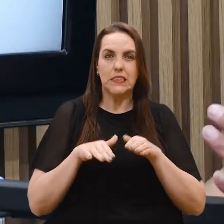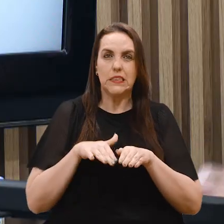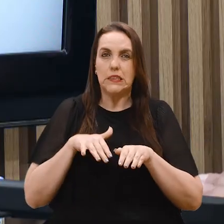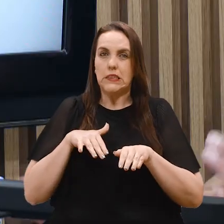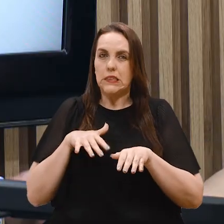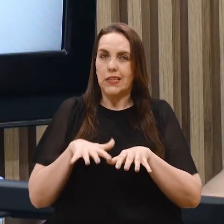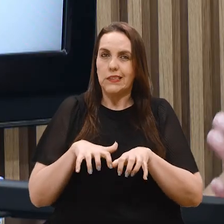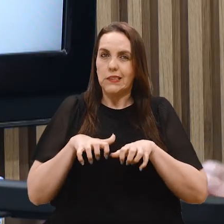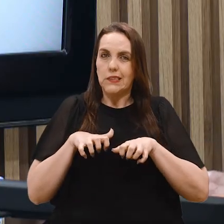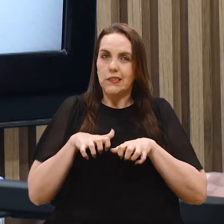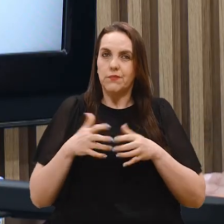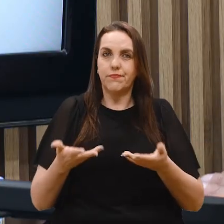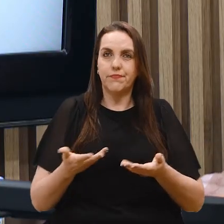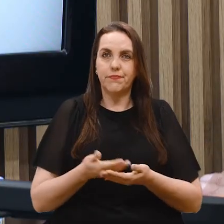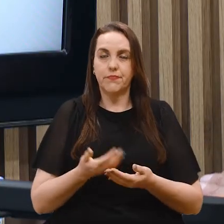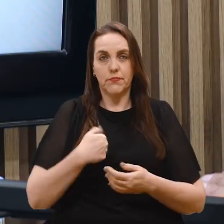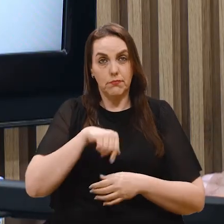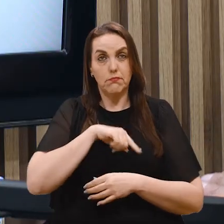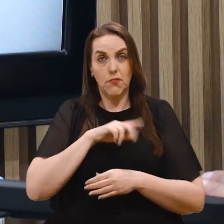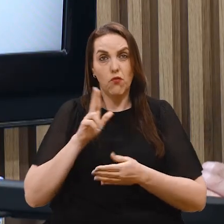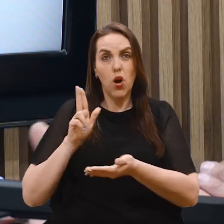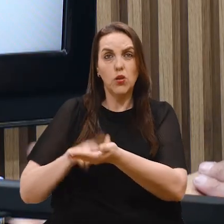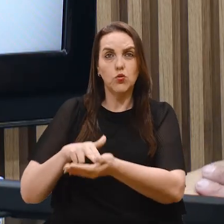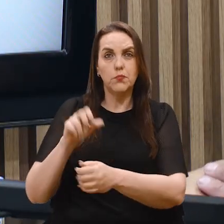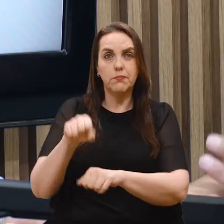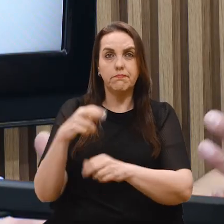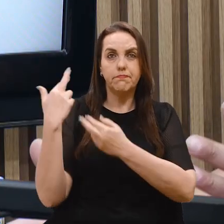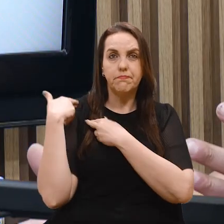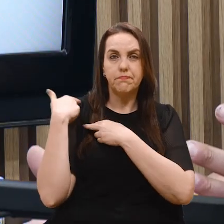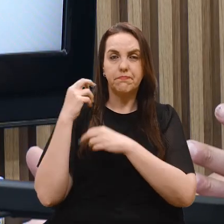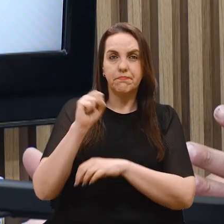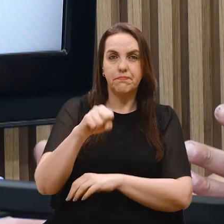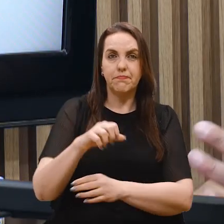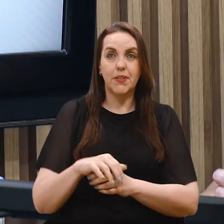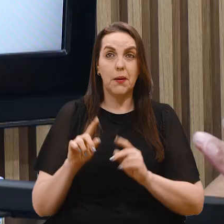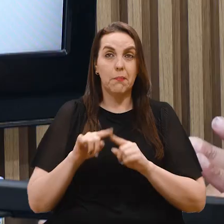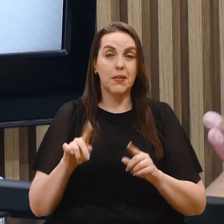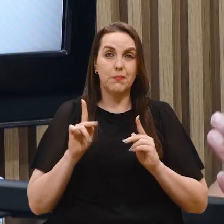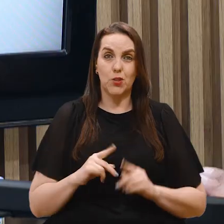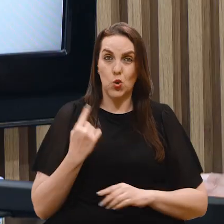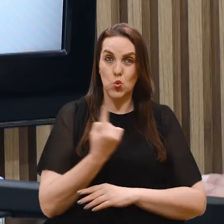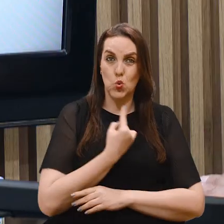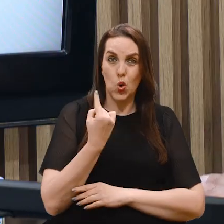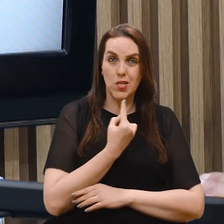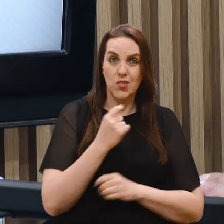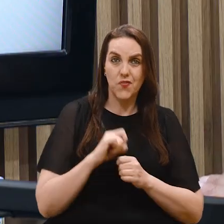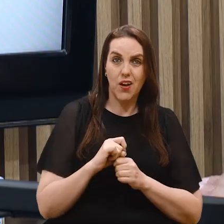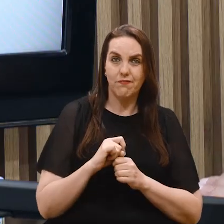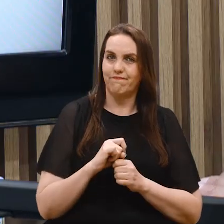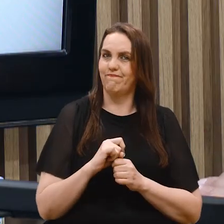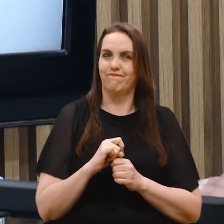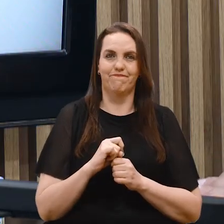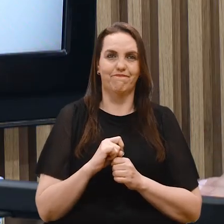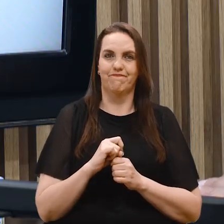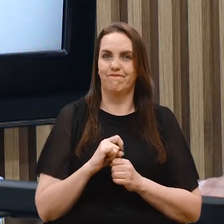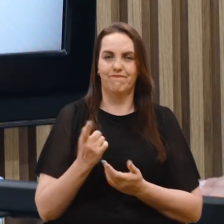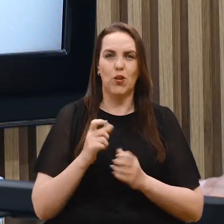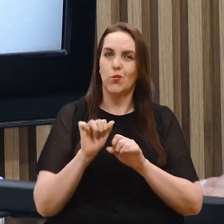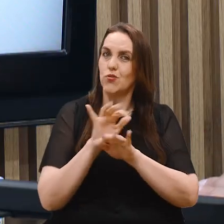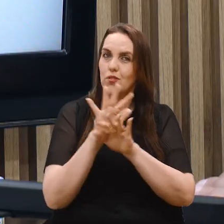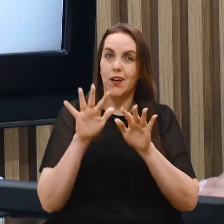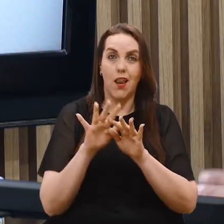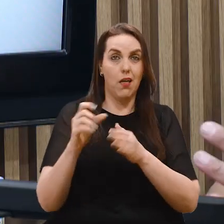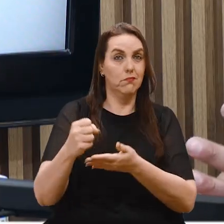ficou ali, beleza, então vamos assumir essa responsabilidade, só que ninguém faz nada sozinho. Isso é fato, né? Uma coisa que eu deixei bem claro para eles. Não